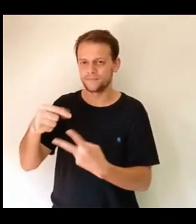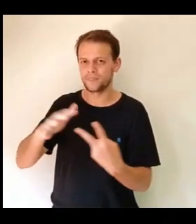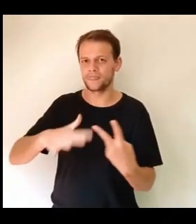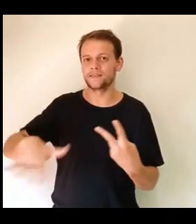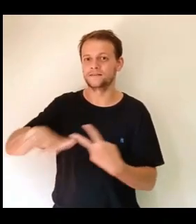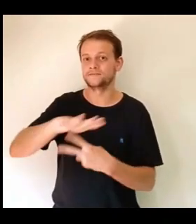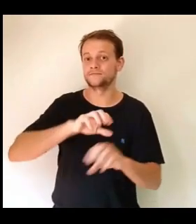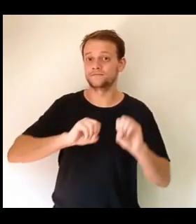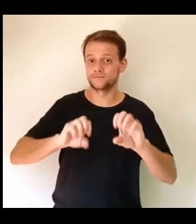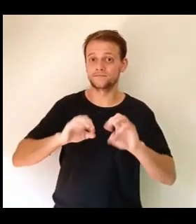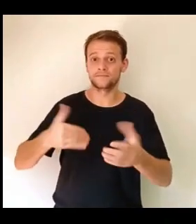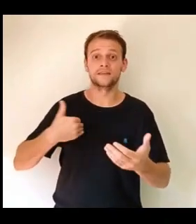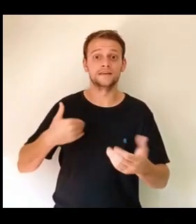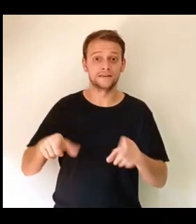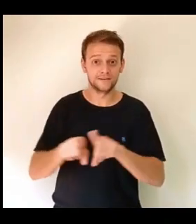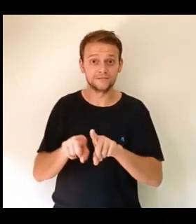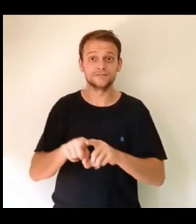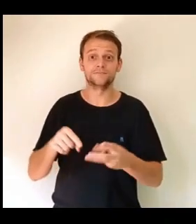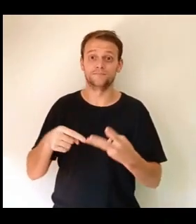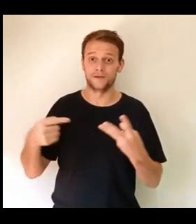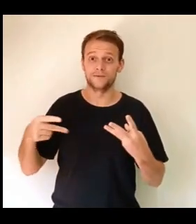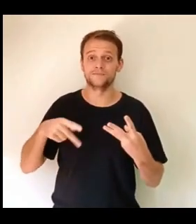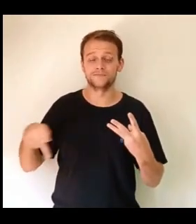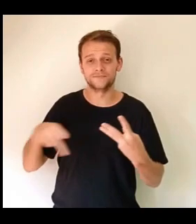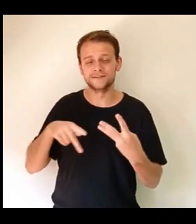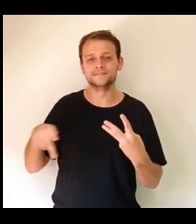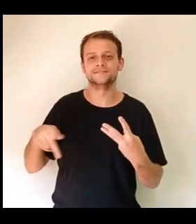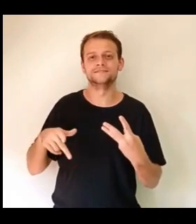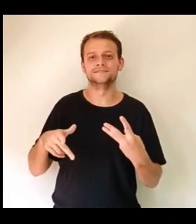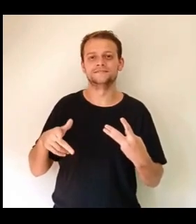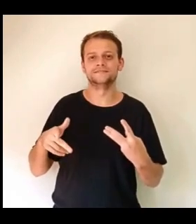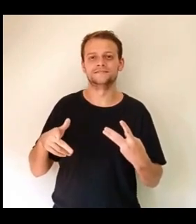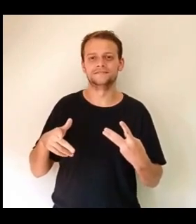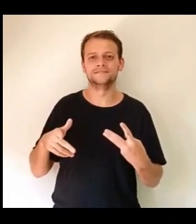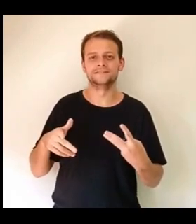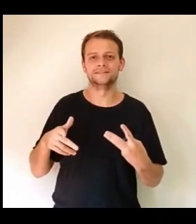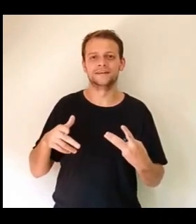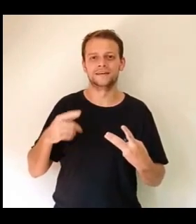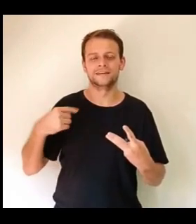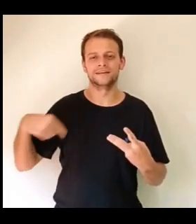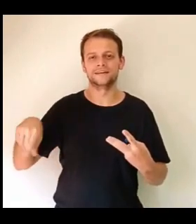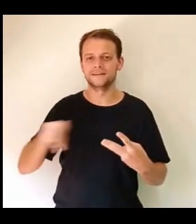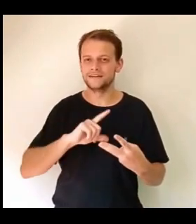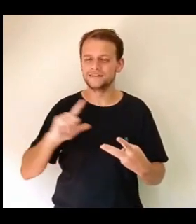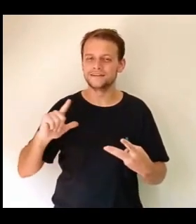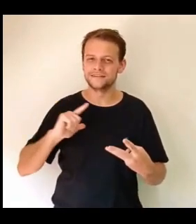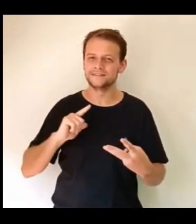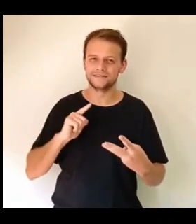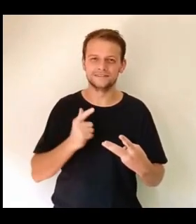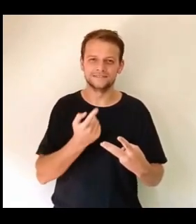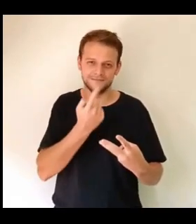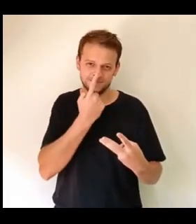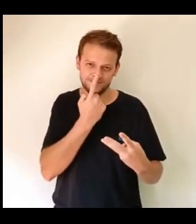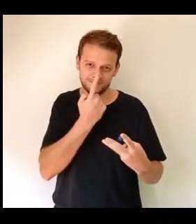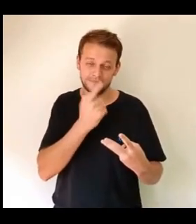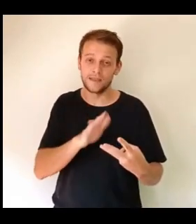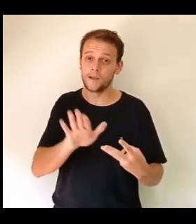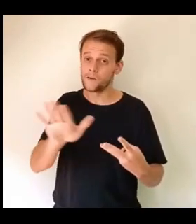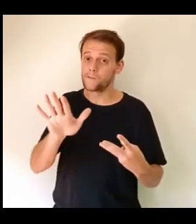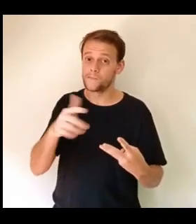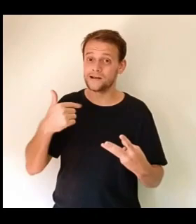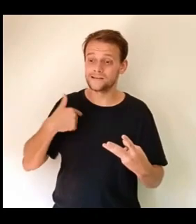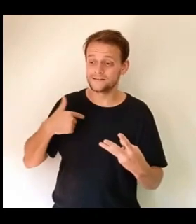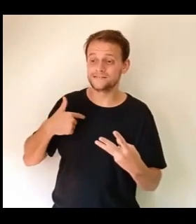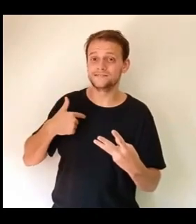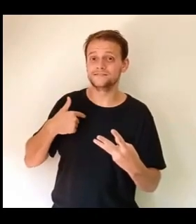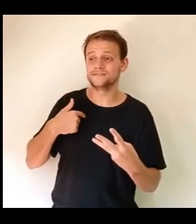Tanto ele quanto a minha mãe são da área de educação e eu também dou aula, então nesse aspecto a gente tem muita coisa